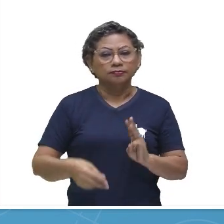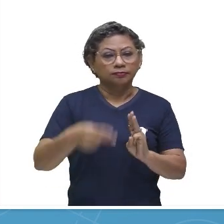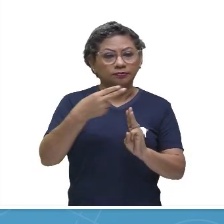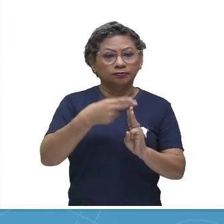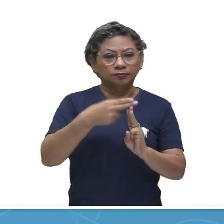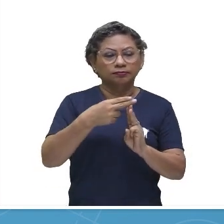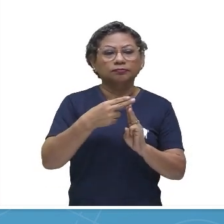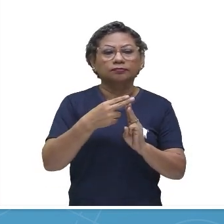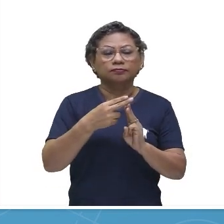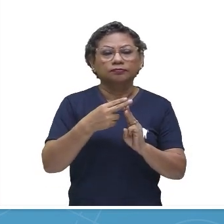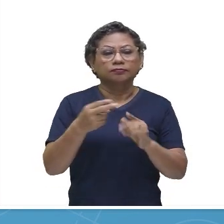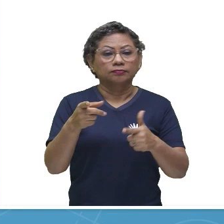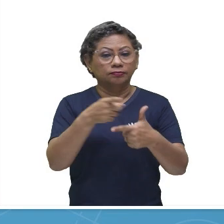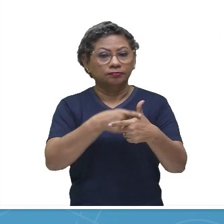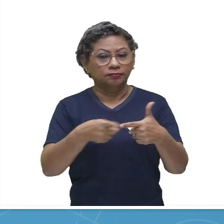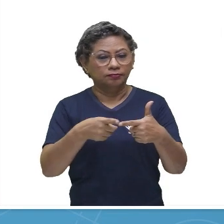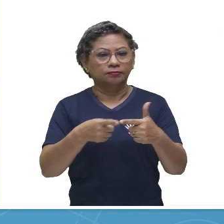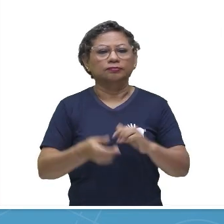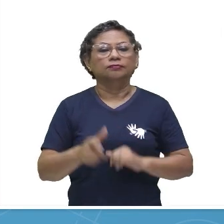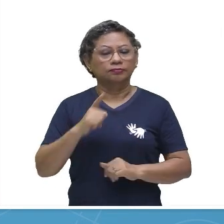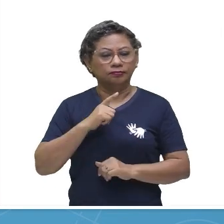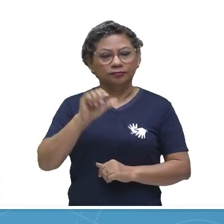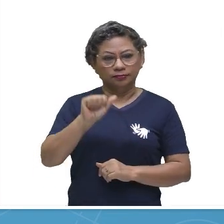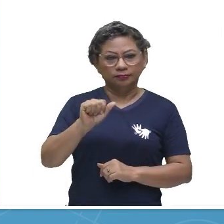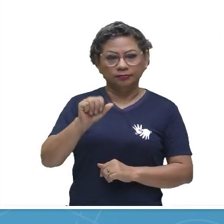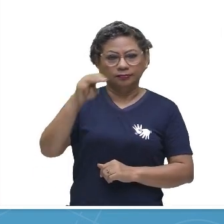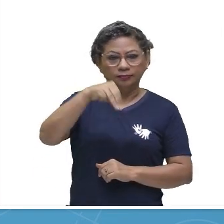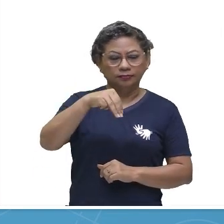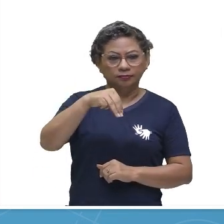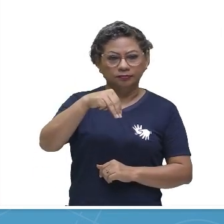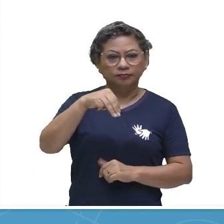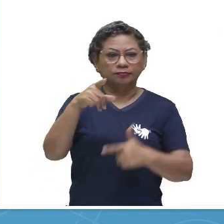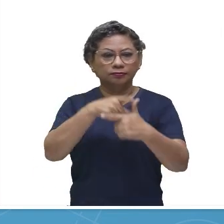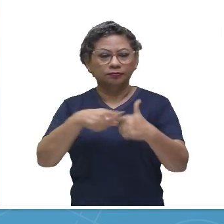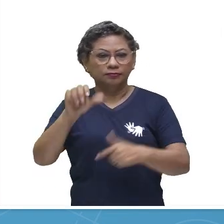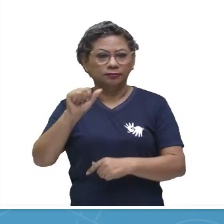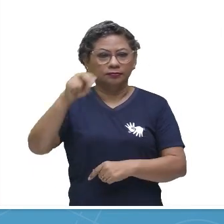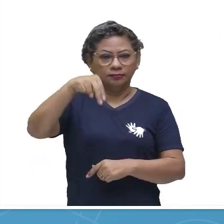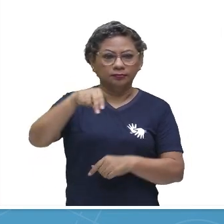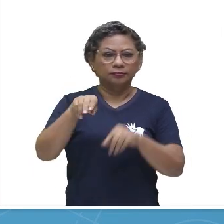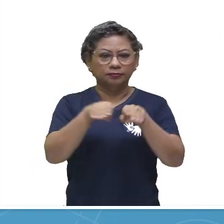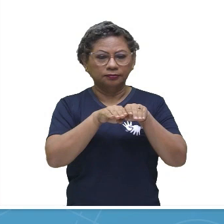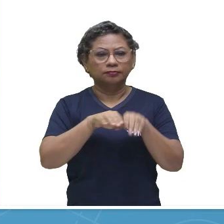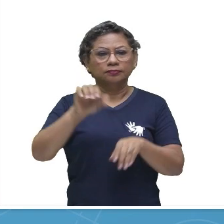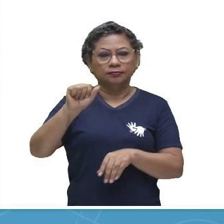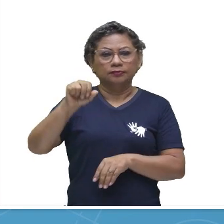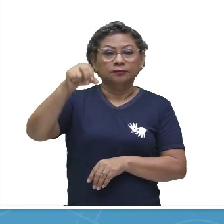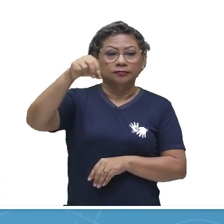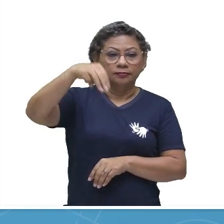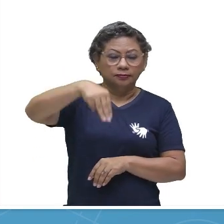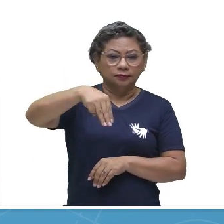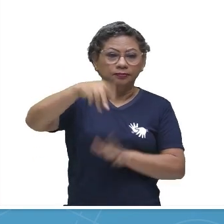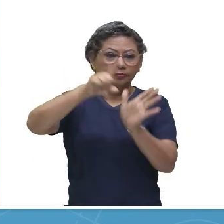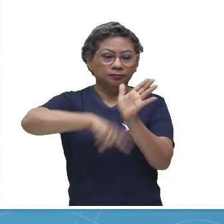A elevado a M dividido por A elevado a N. Repete-se a base e, nesse caso, nós efetuamos uma subtração